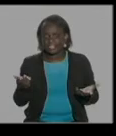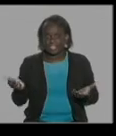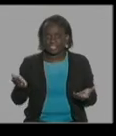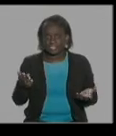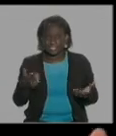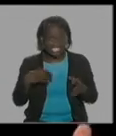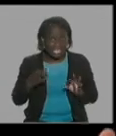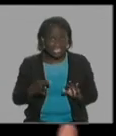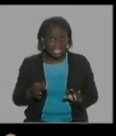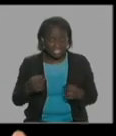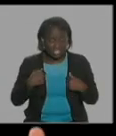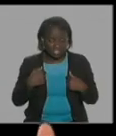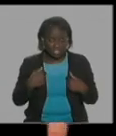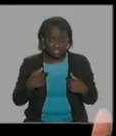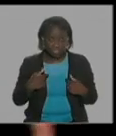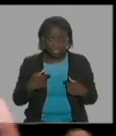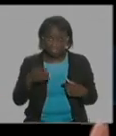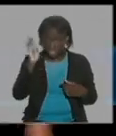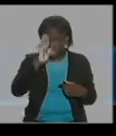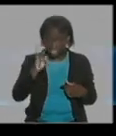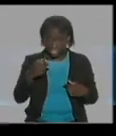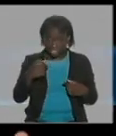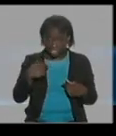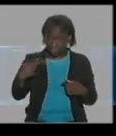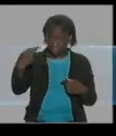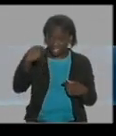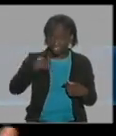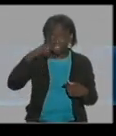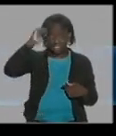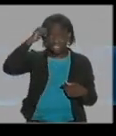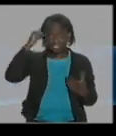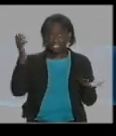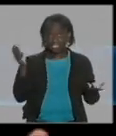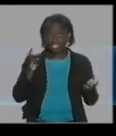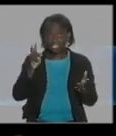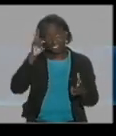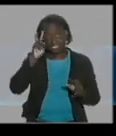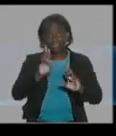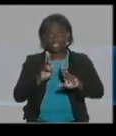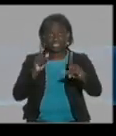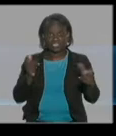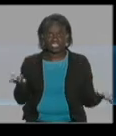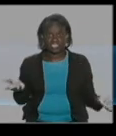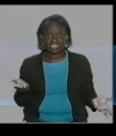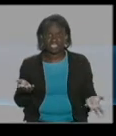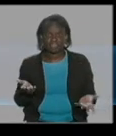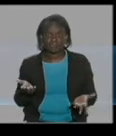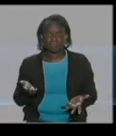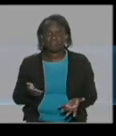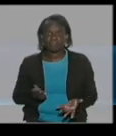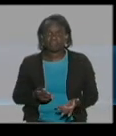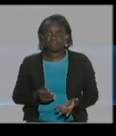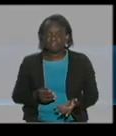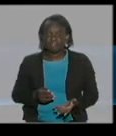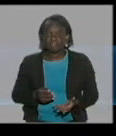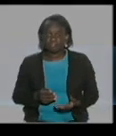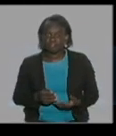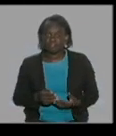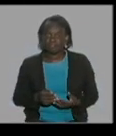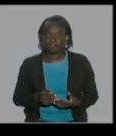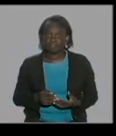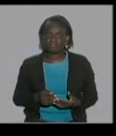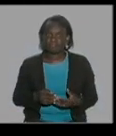Eu ficava, tem certeza? Porque no Brasil é outra história, né? A gente já tem uma outra formação.